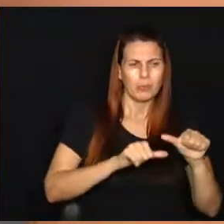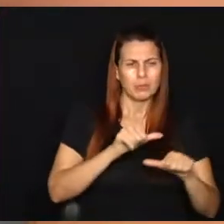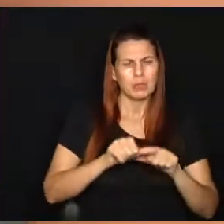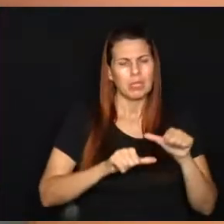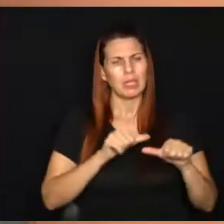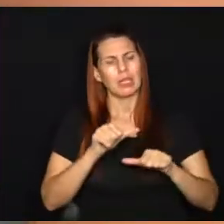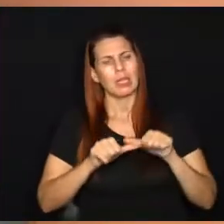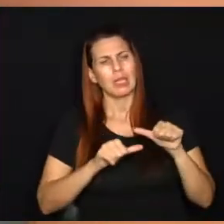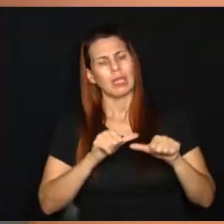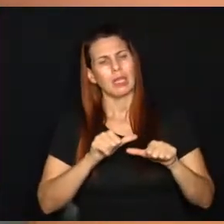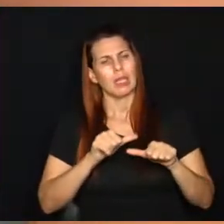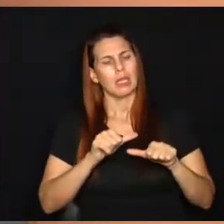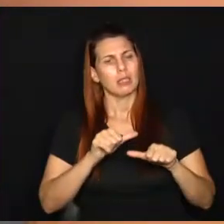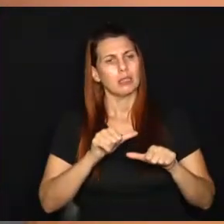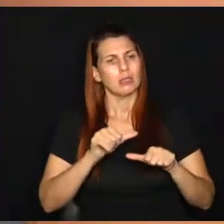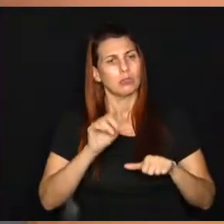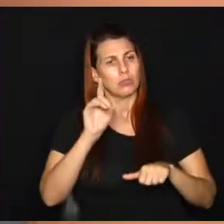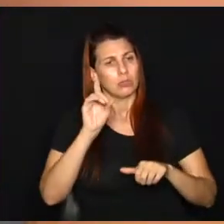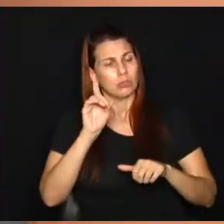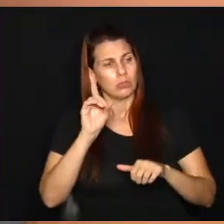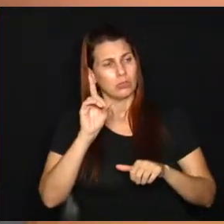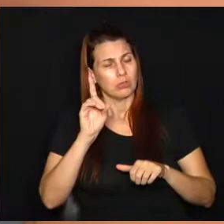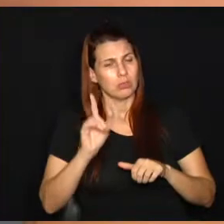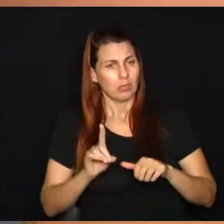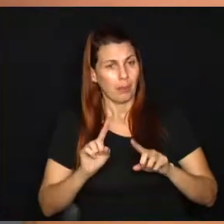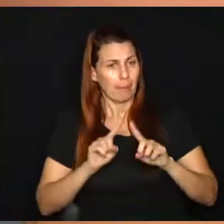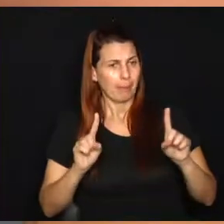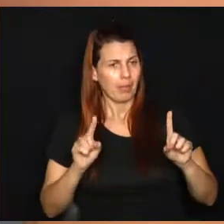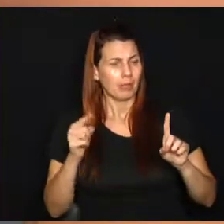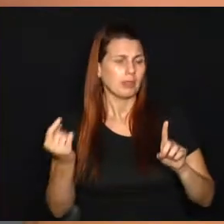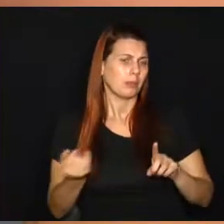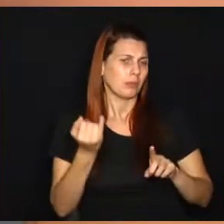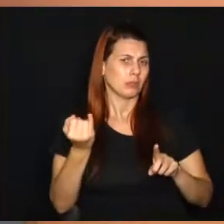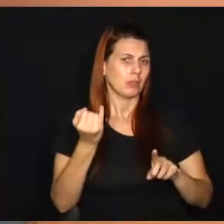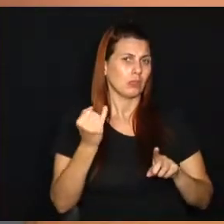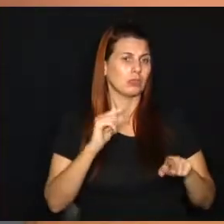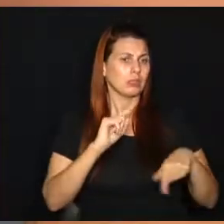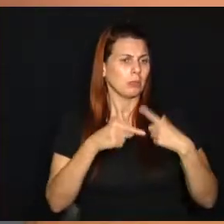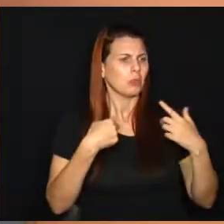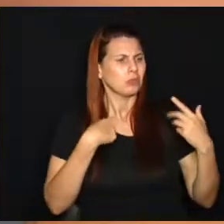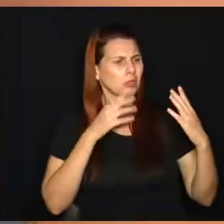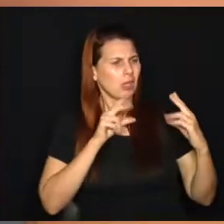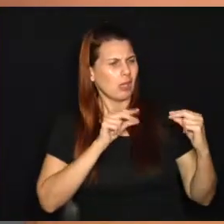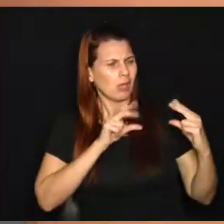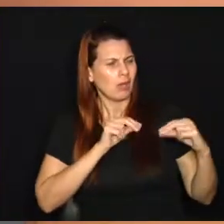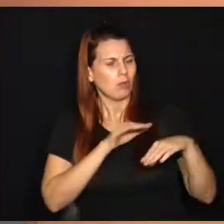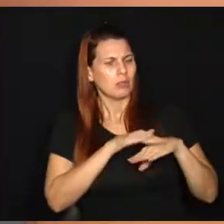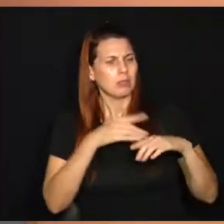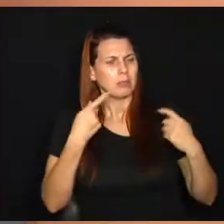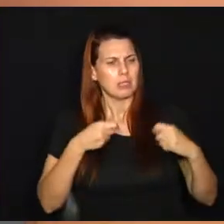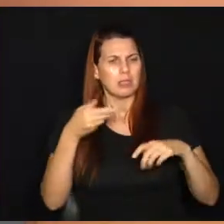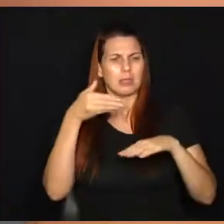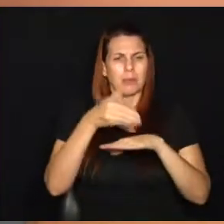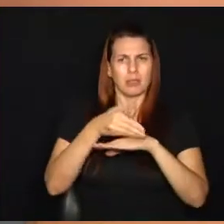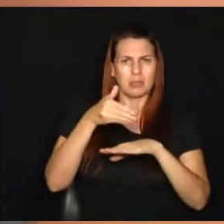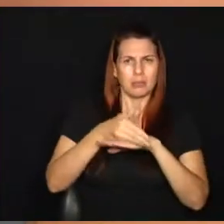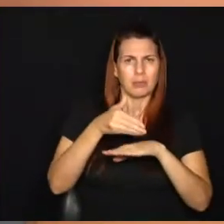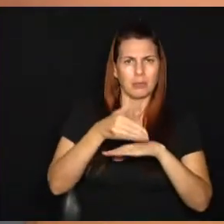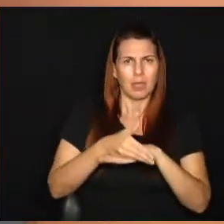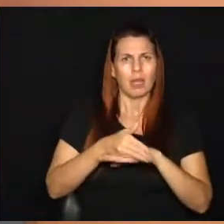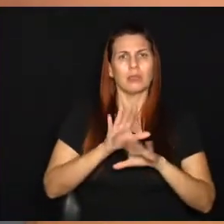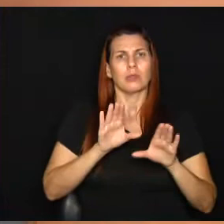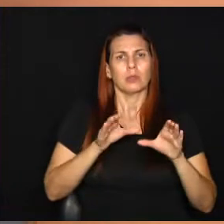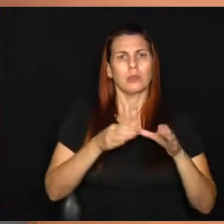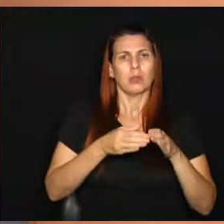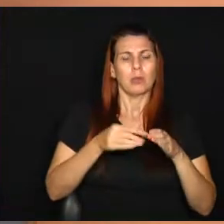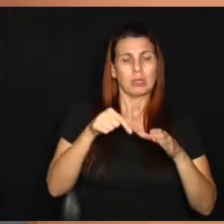diretoria, mas eu achei importante, coloquei para as meninas, que depois a gente deve estar vindo, participando da Comissão da Mulher